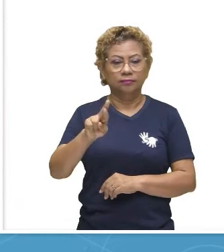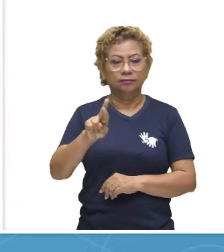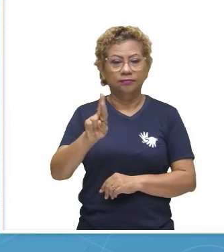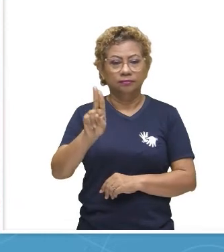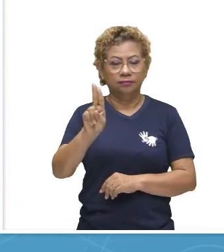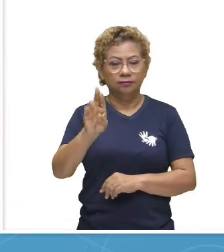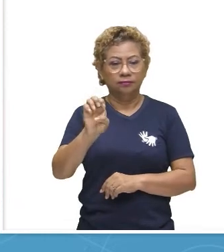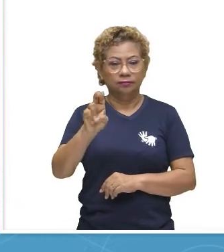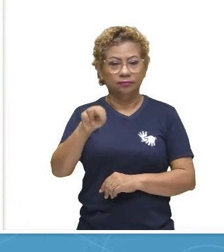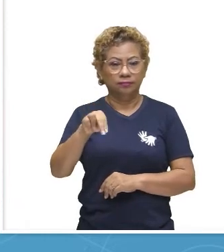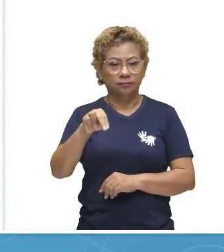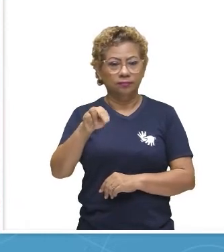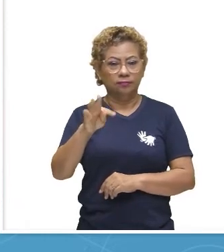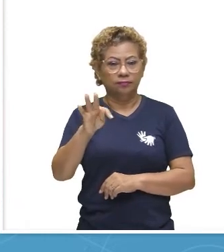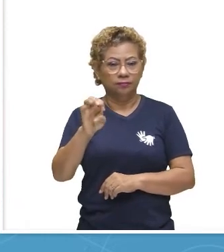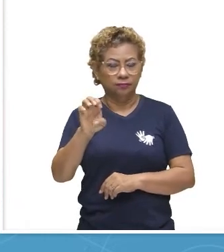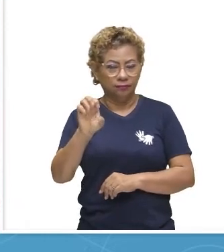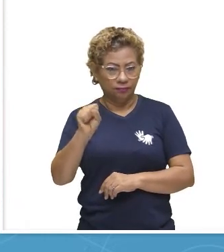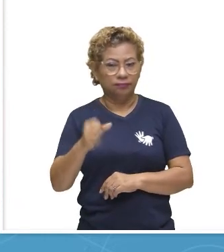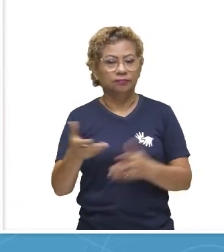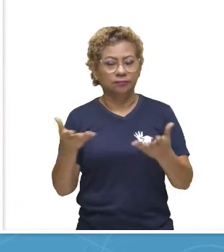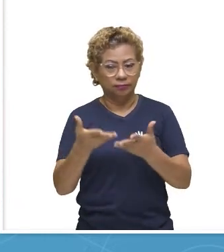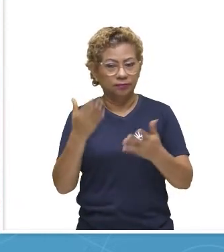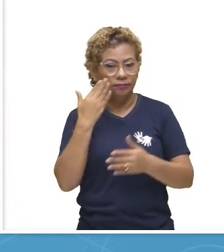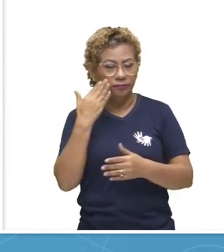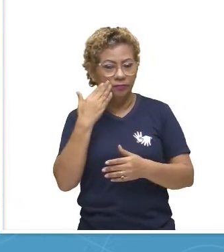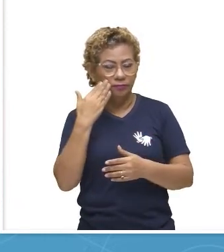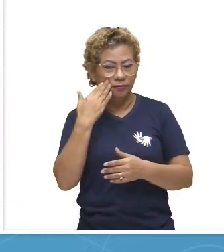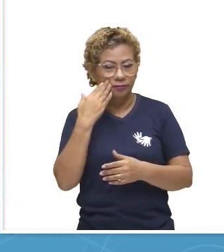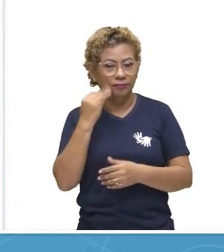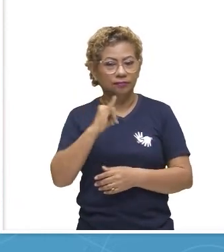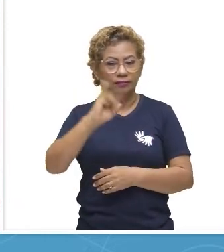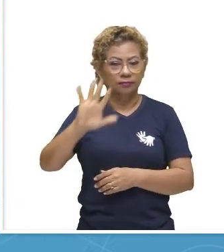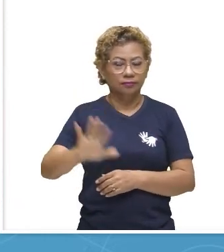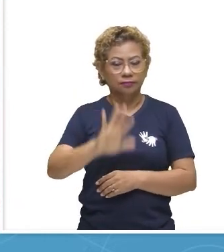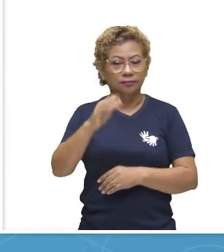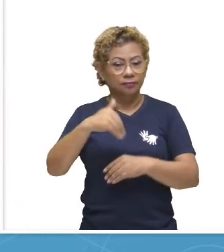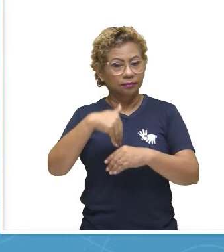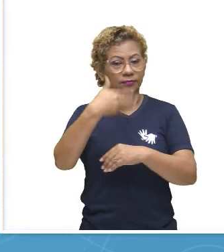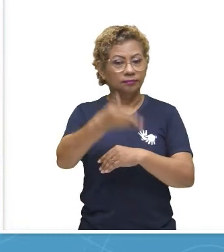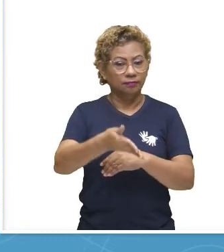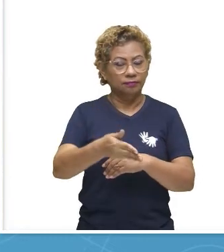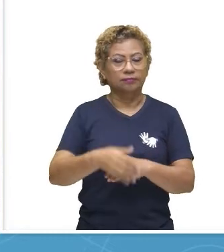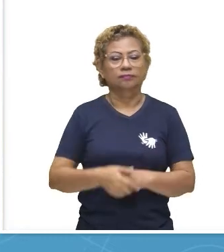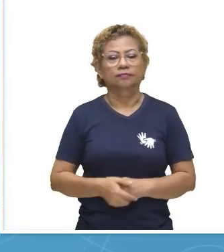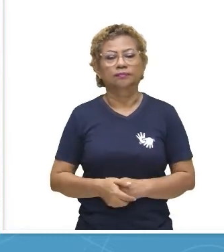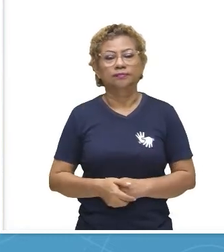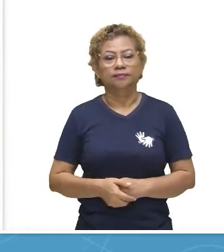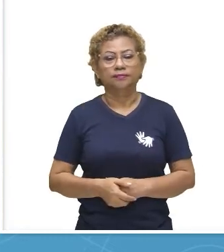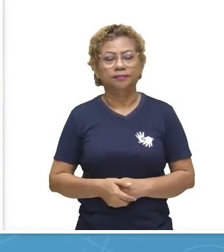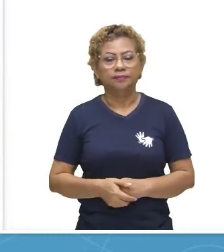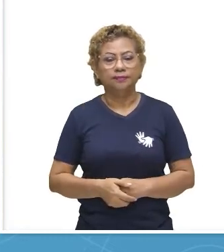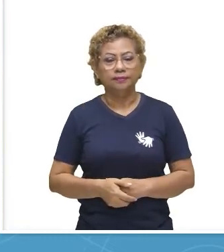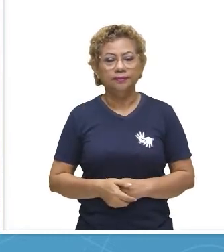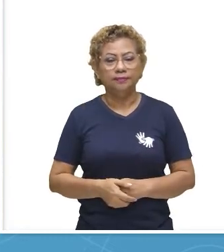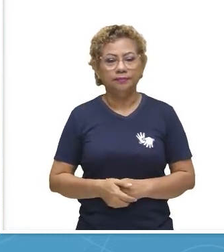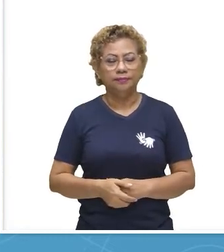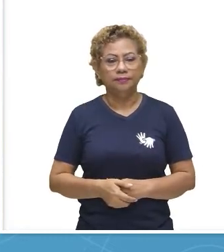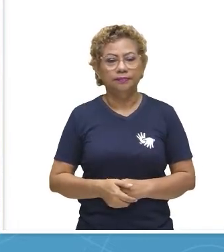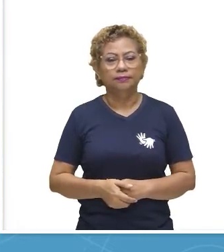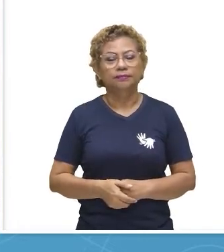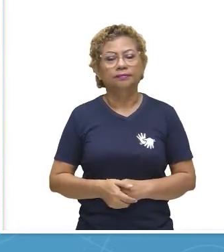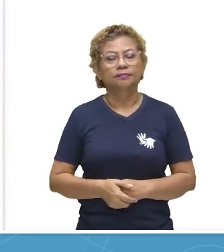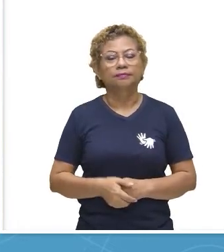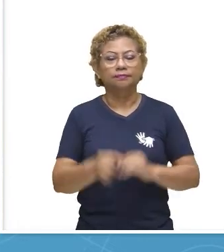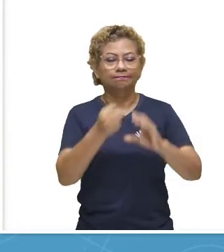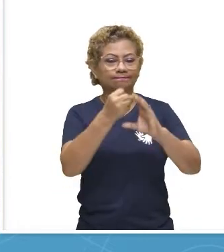de fora, os 4 que ficam do lado de fora. Mas é a mesma coisa, eles só ficam do lado de fora. Mas a característica é